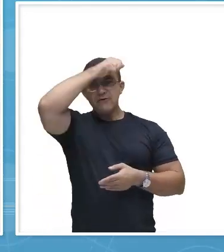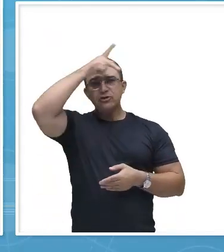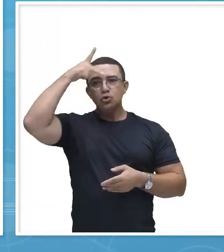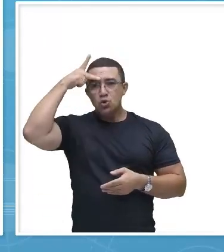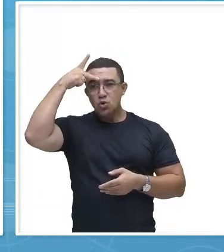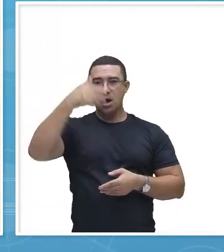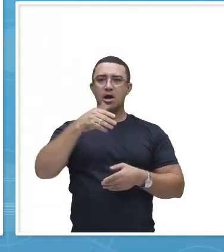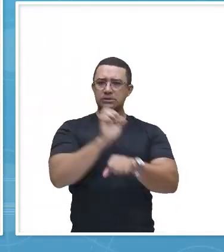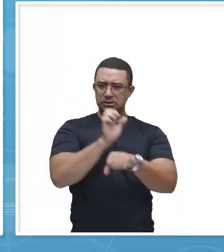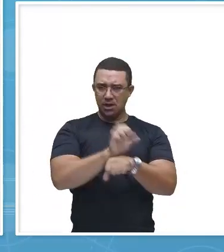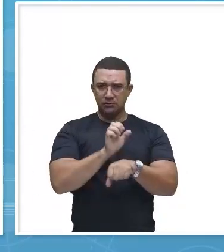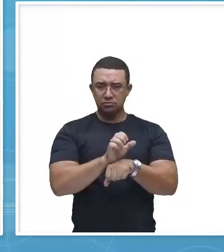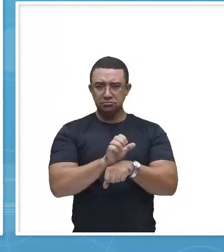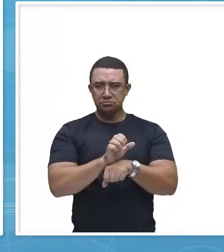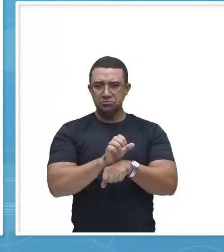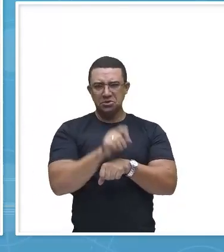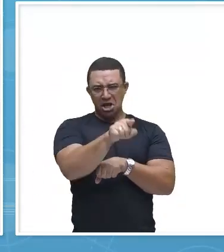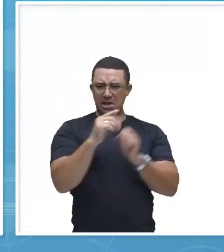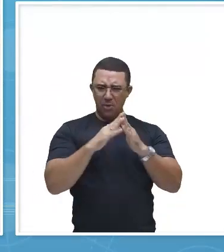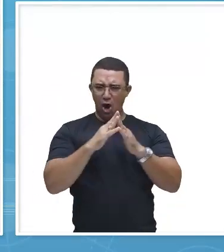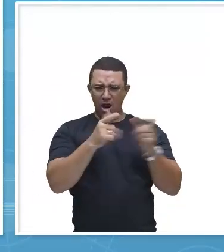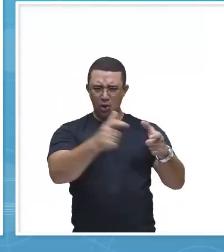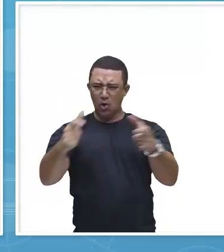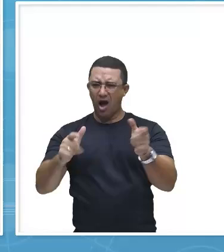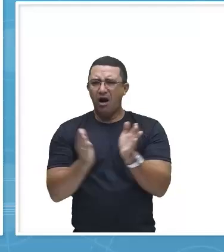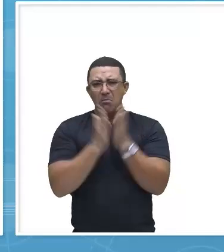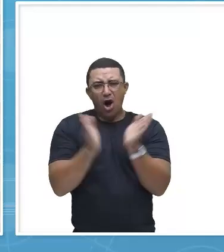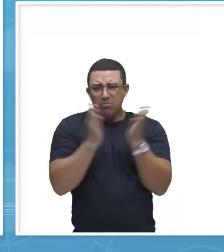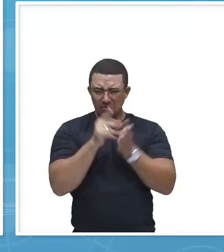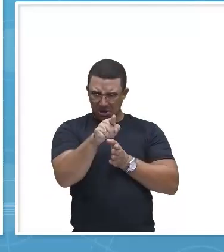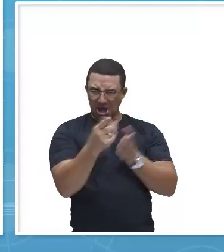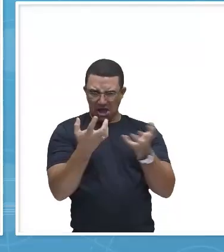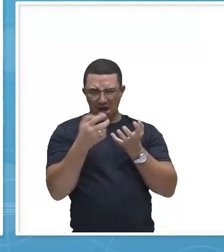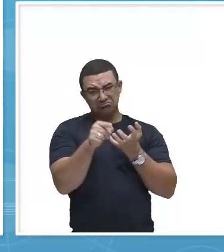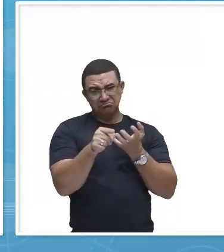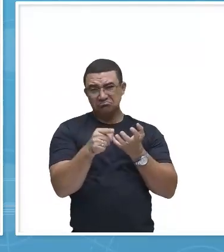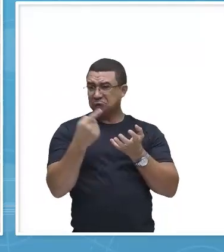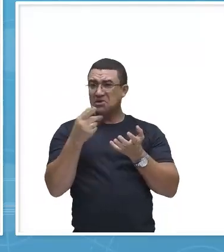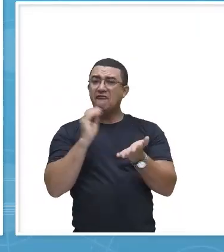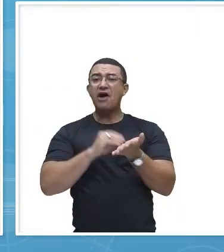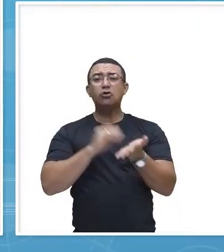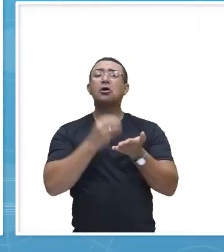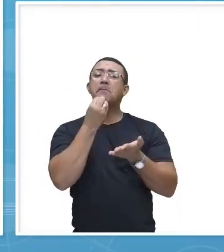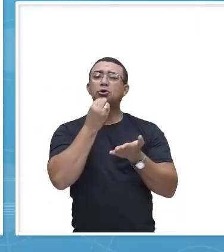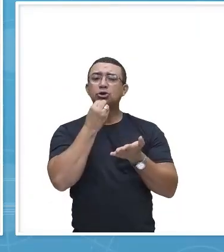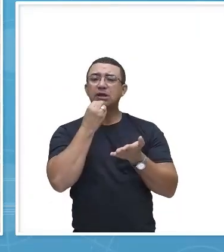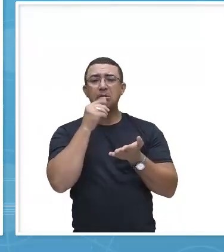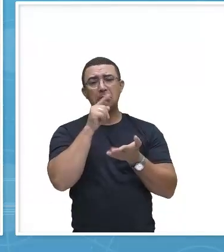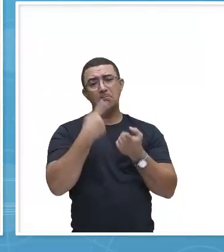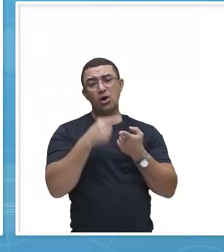ninguém mora na área de periferia porque quer. É falta de oportunidade. Então nós precisamos organizar,